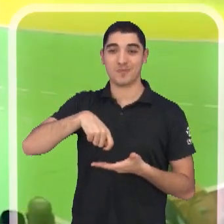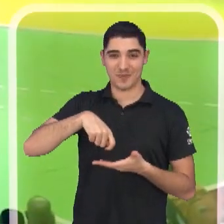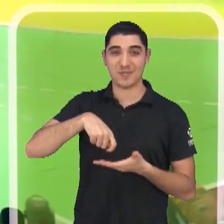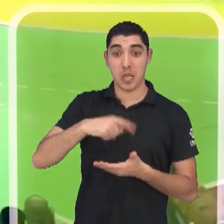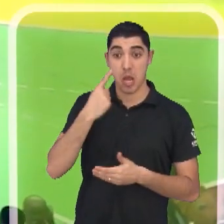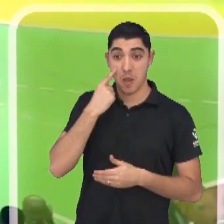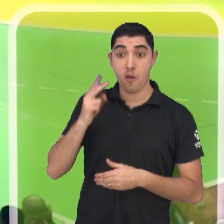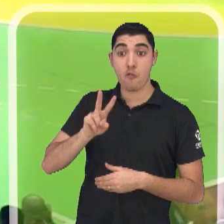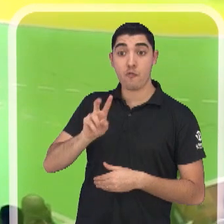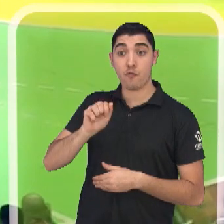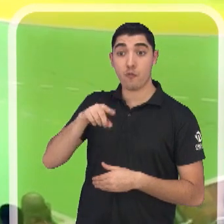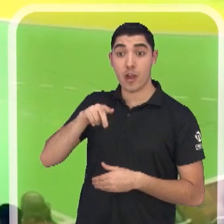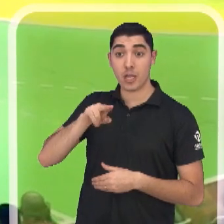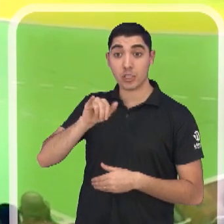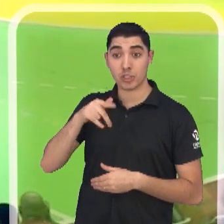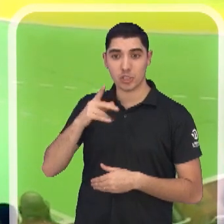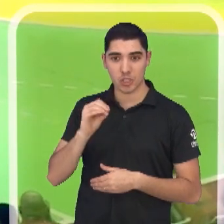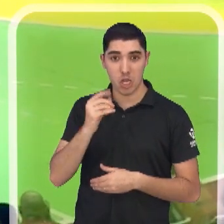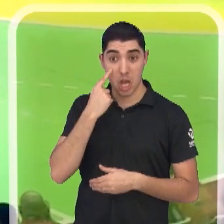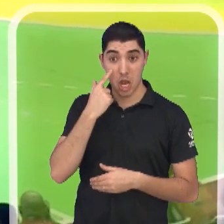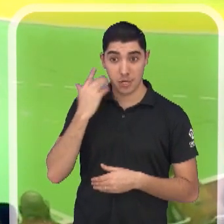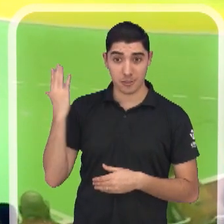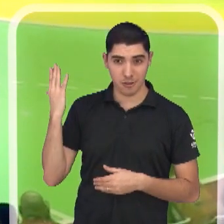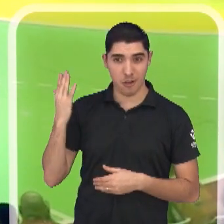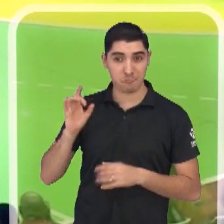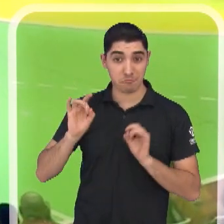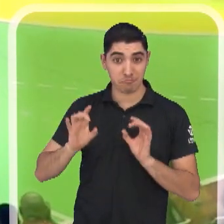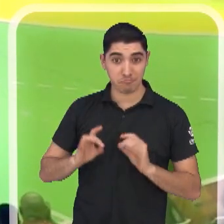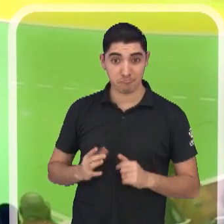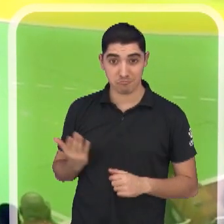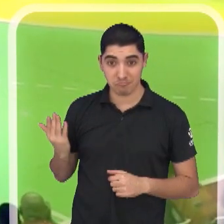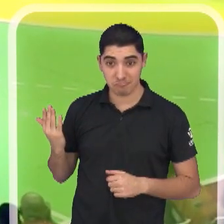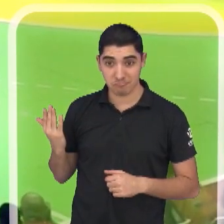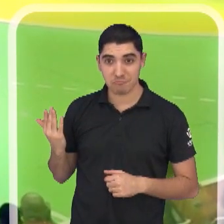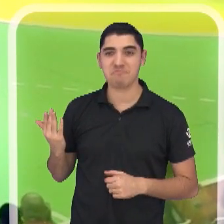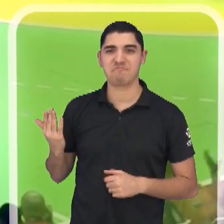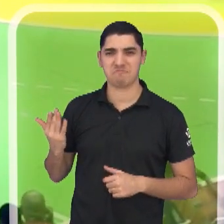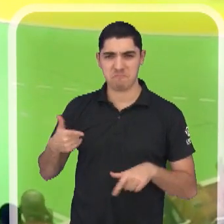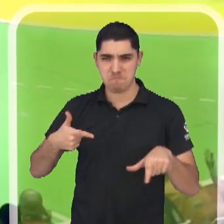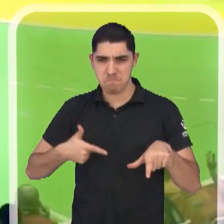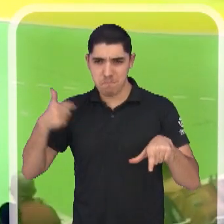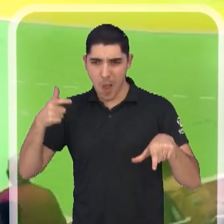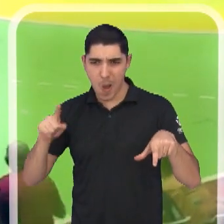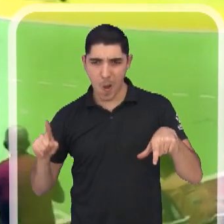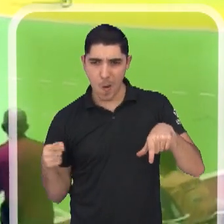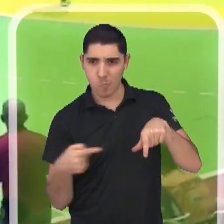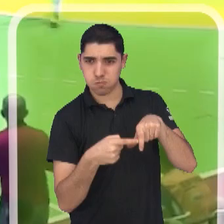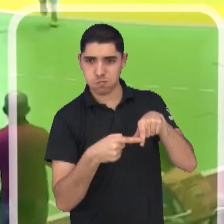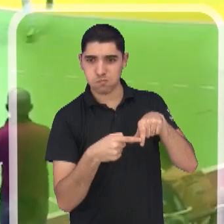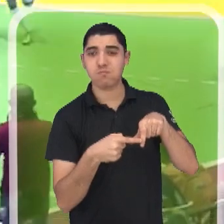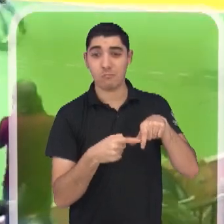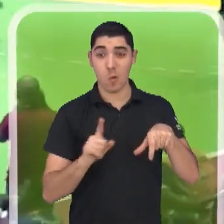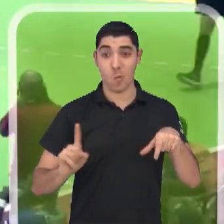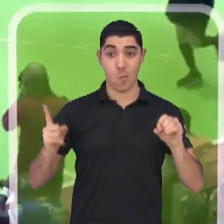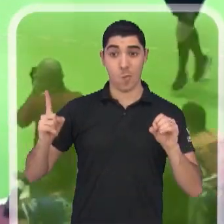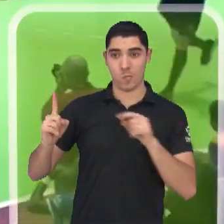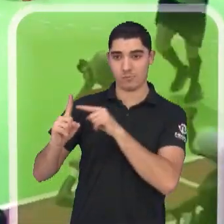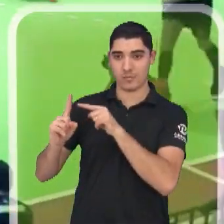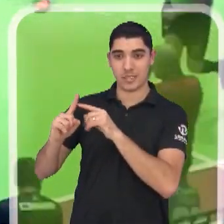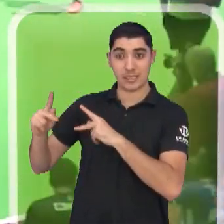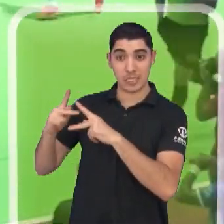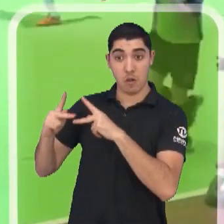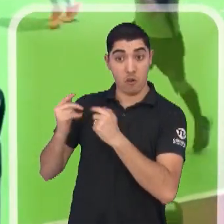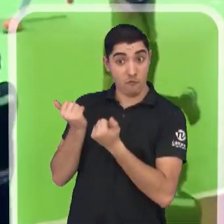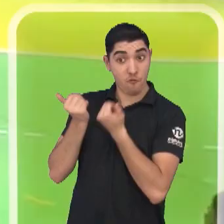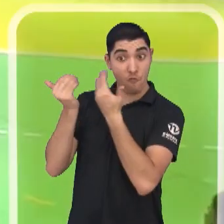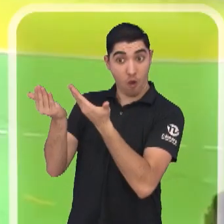próprio Vandinho Vai lá Olha o Vandinho aquela categoria do bandinho foi lá e encheu o pé no canto esquerdo 1 a 0 para o São José lá